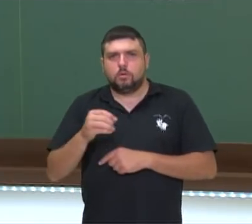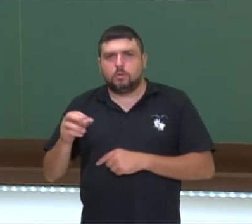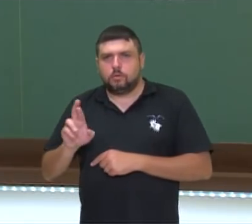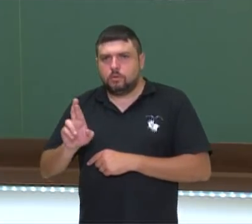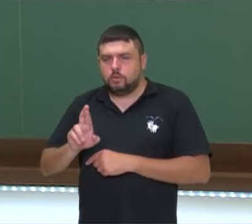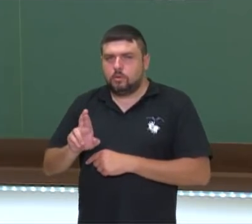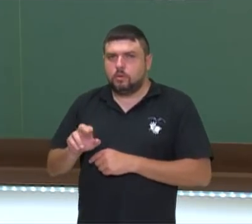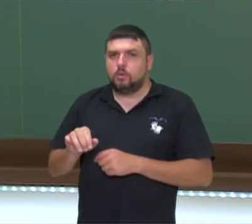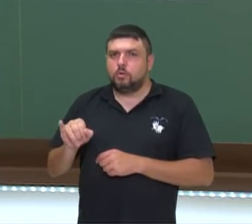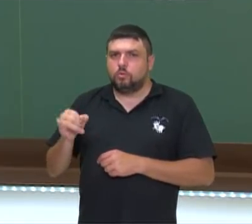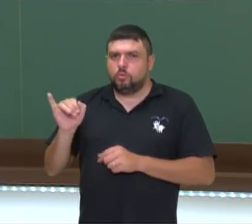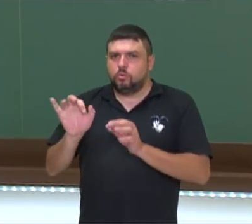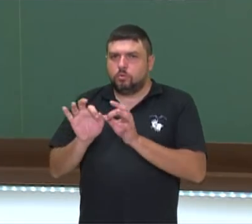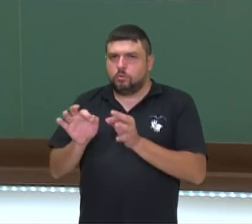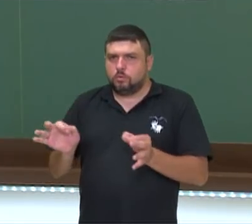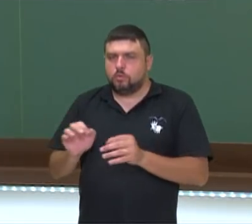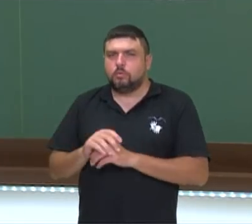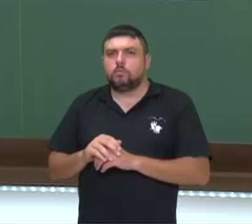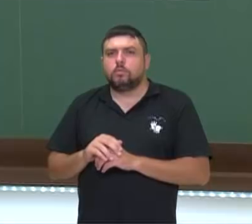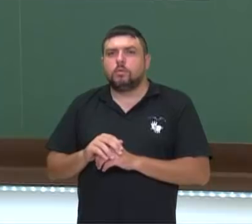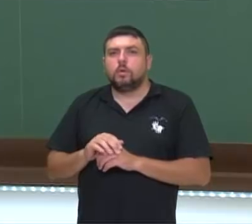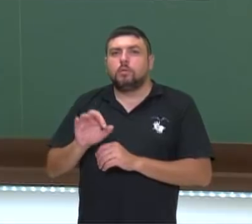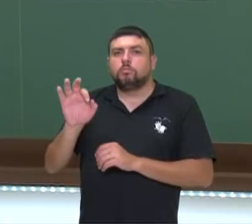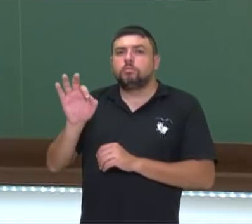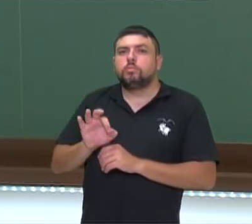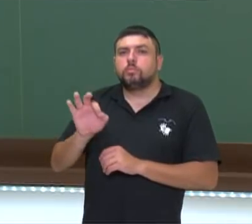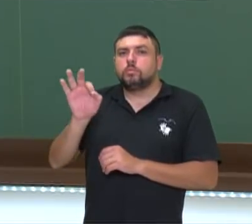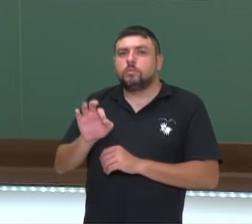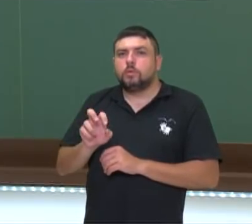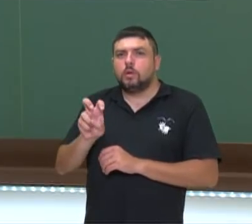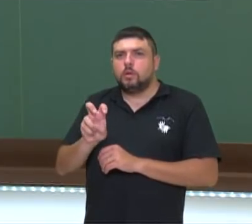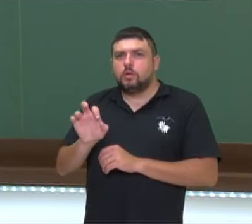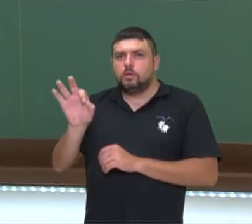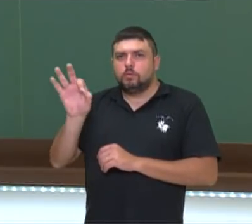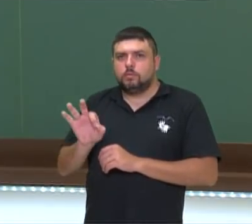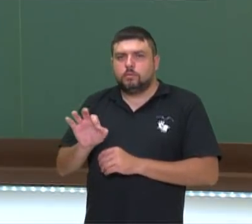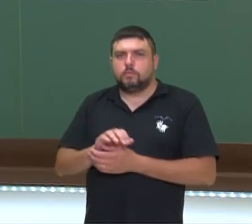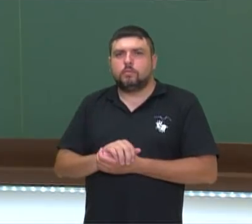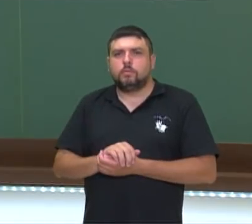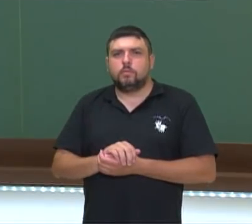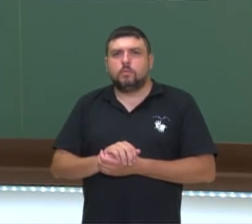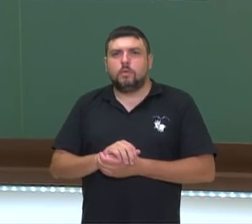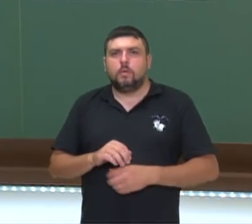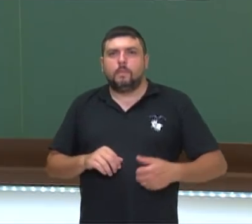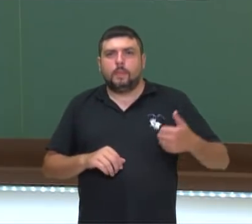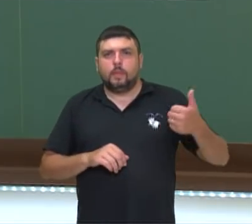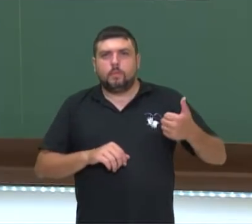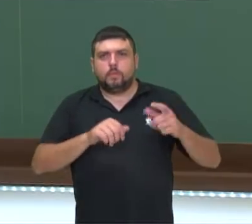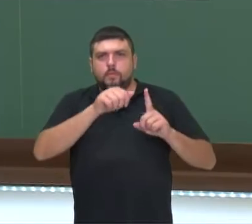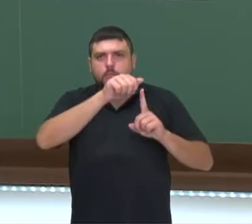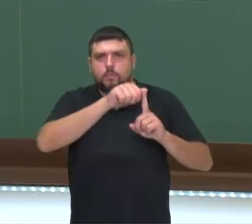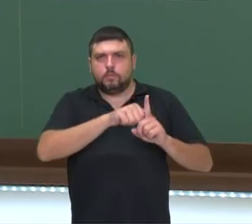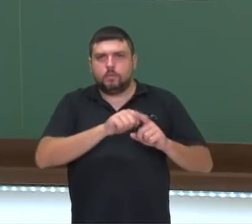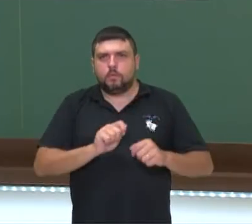juros simples, a uma taxa de 5% ao mês. No primeiro mês, ele já pagou